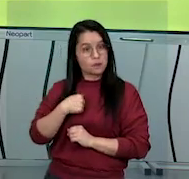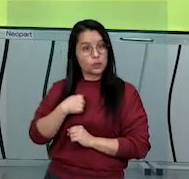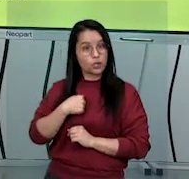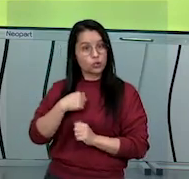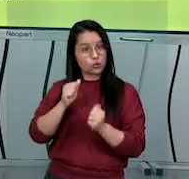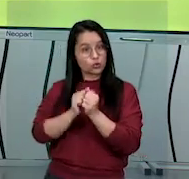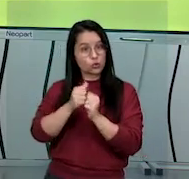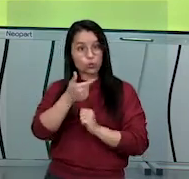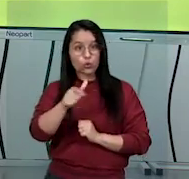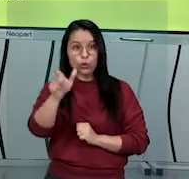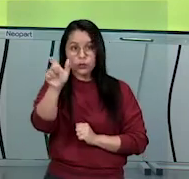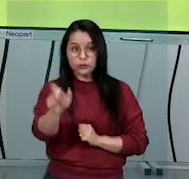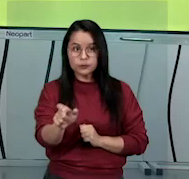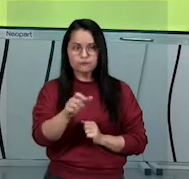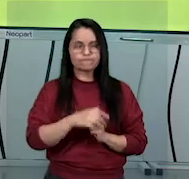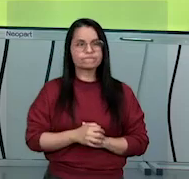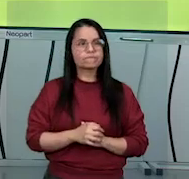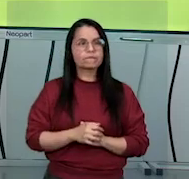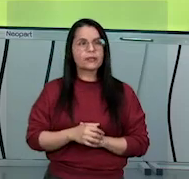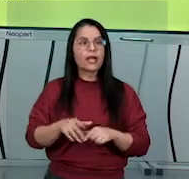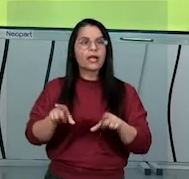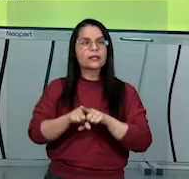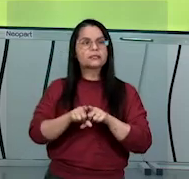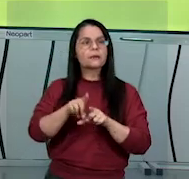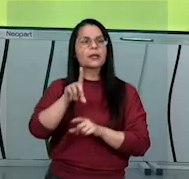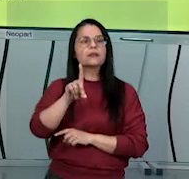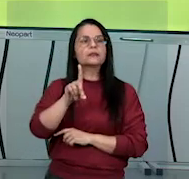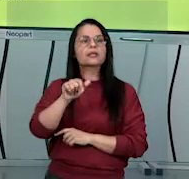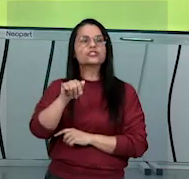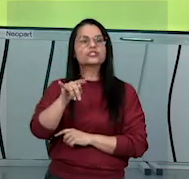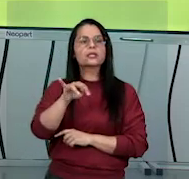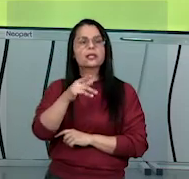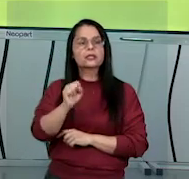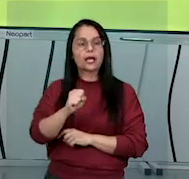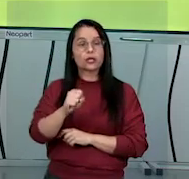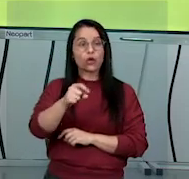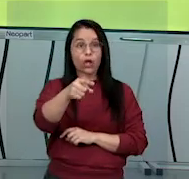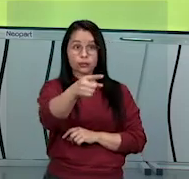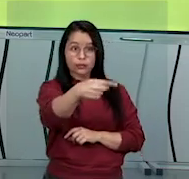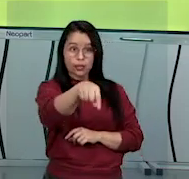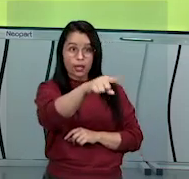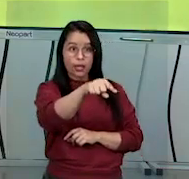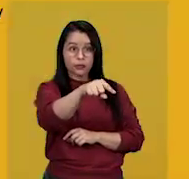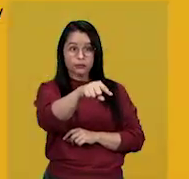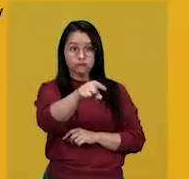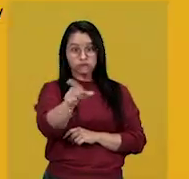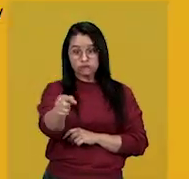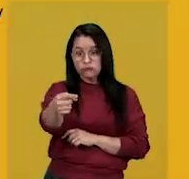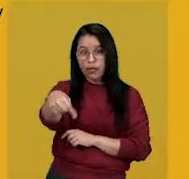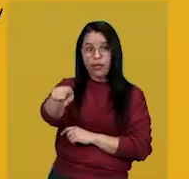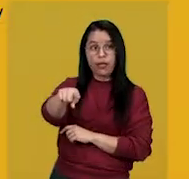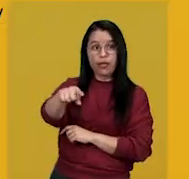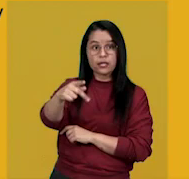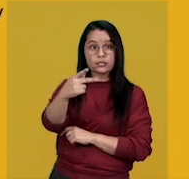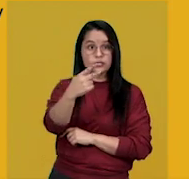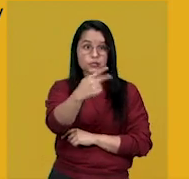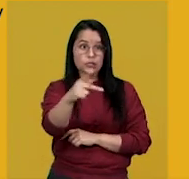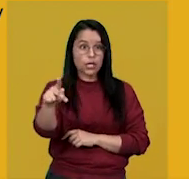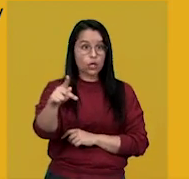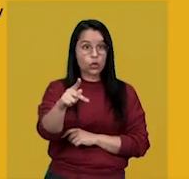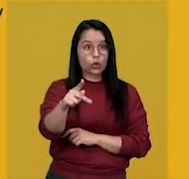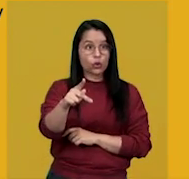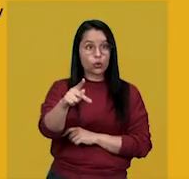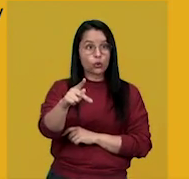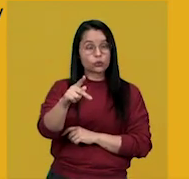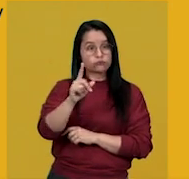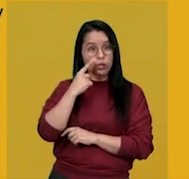outra pessoa. E aqui os destinatários. Deles, eles, teus, seus,